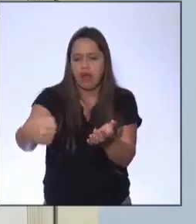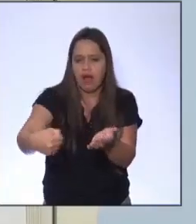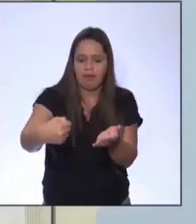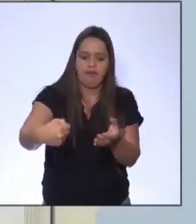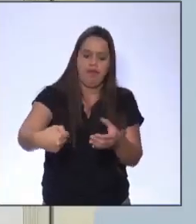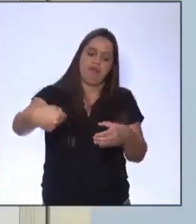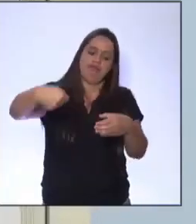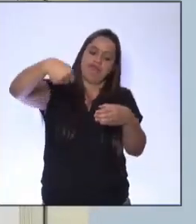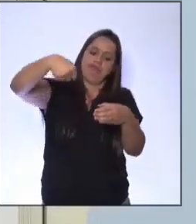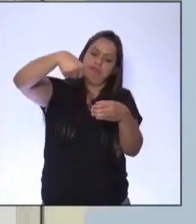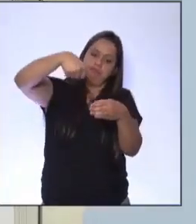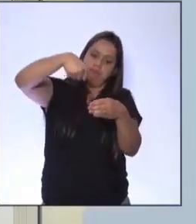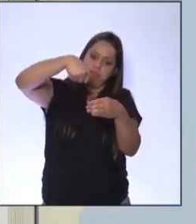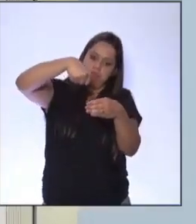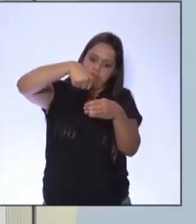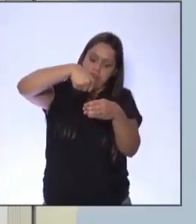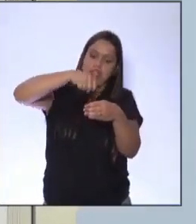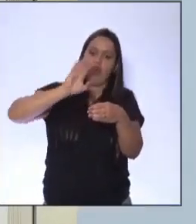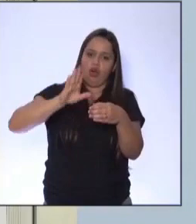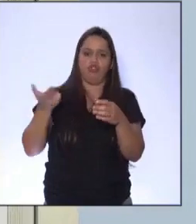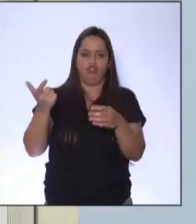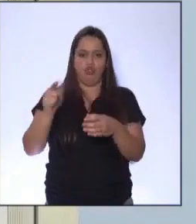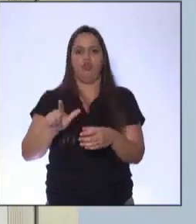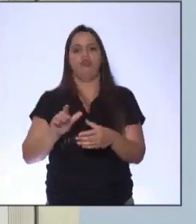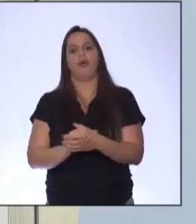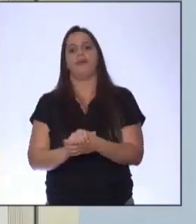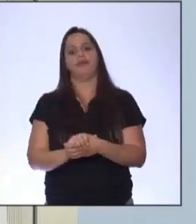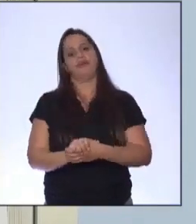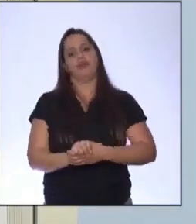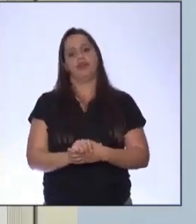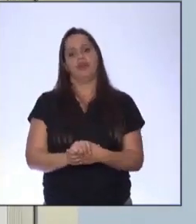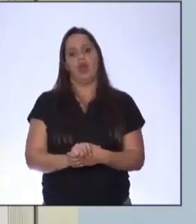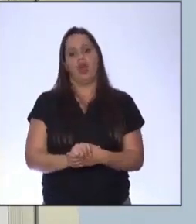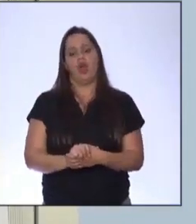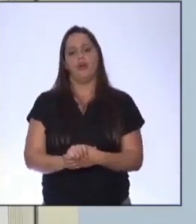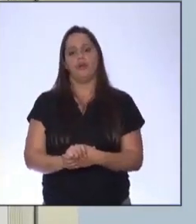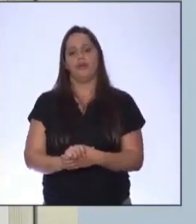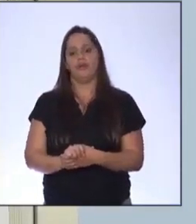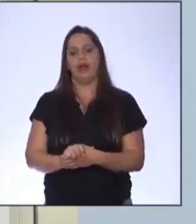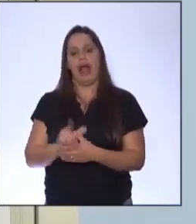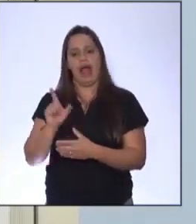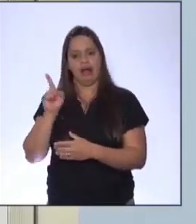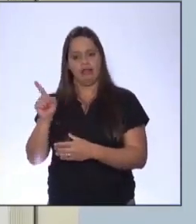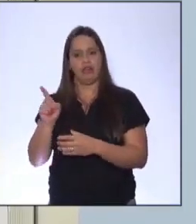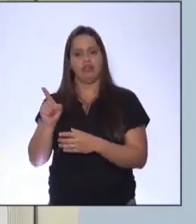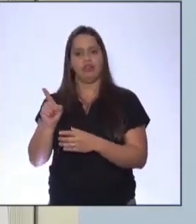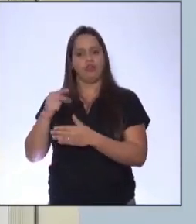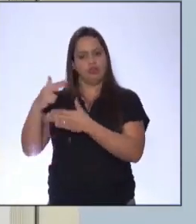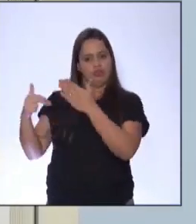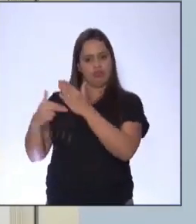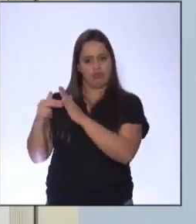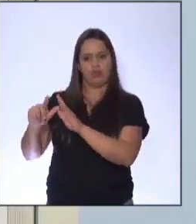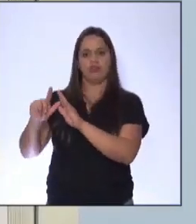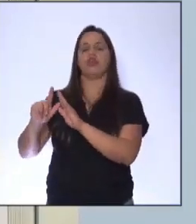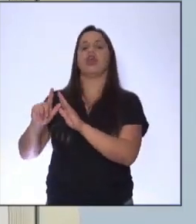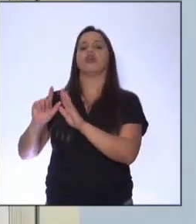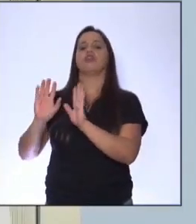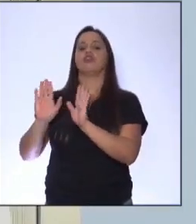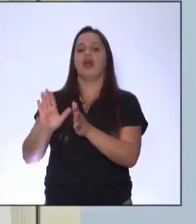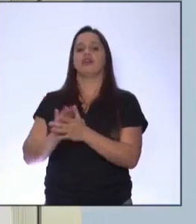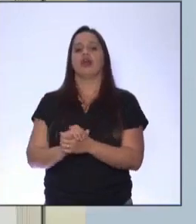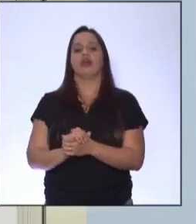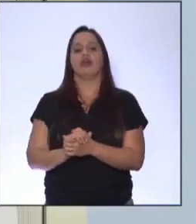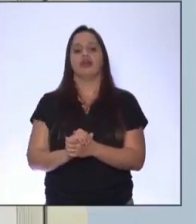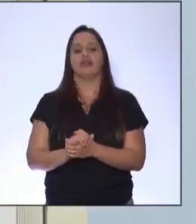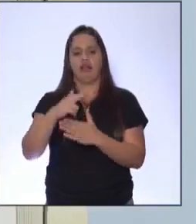lá do vamos transferir, vamos pôr nesse coador aqui, a gente vai pôr ele aqui dentro. Então, vamos imaginar que ele está